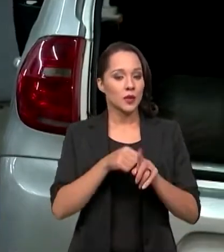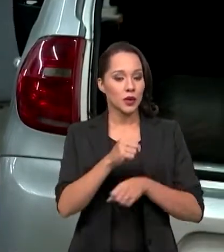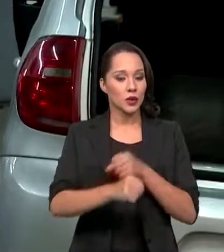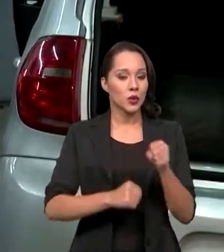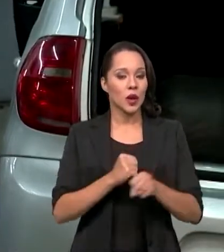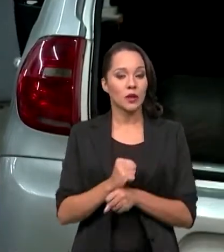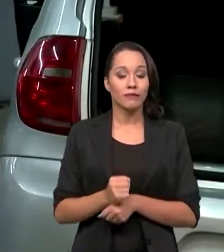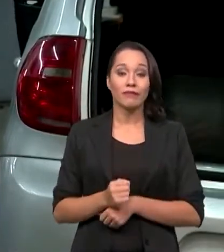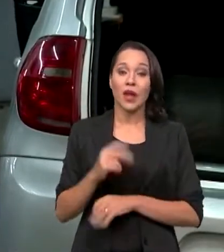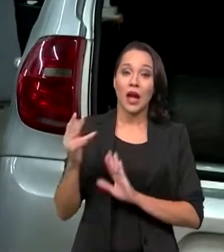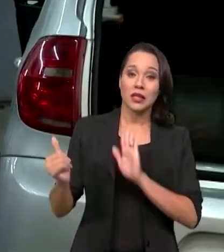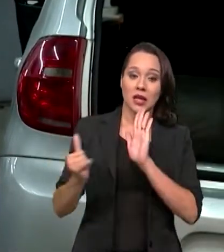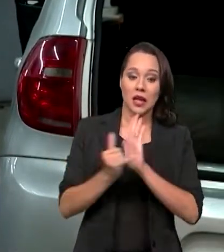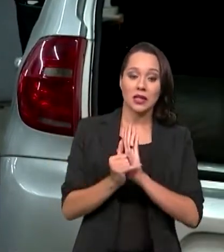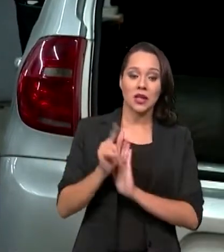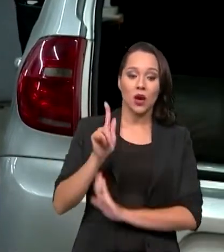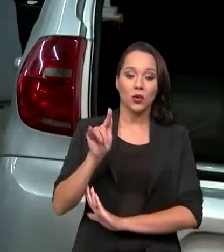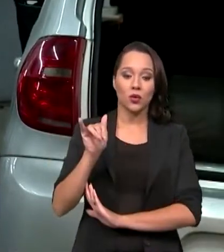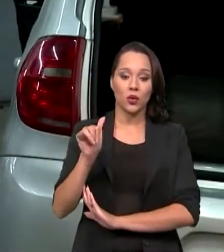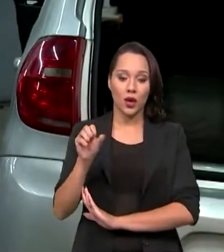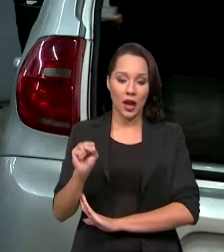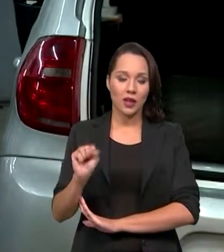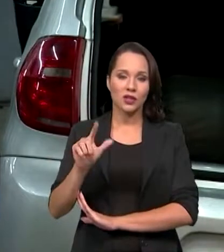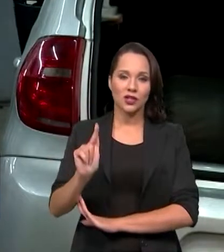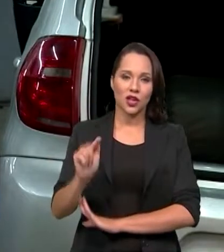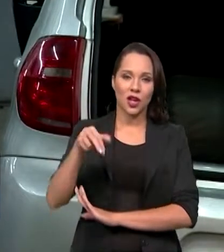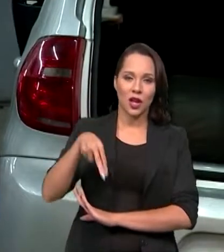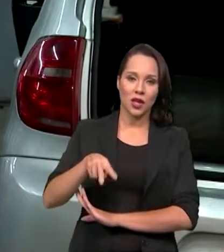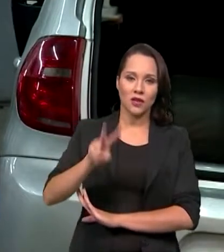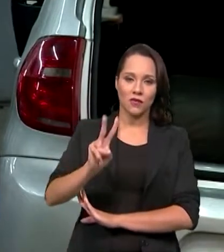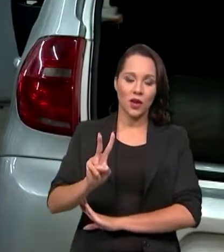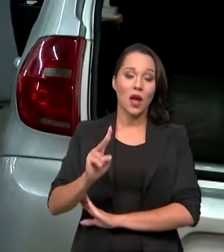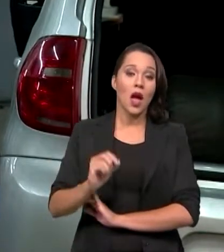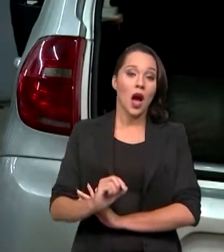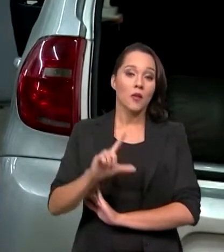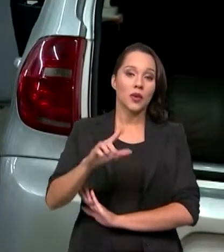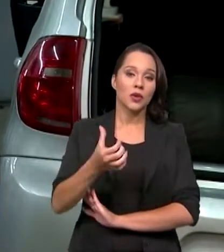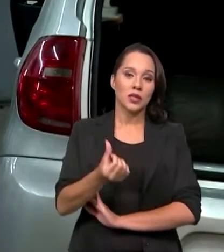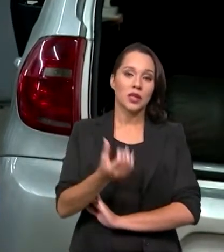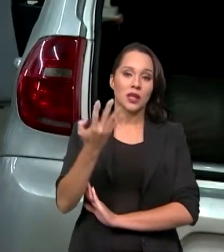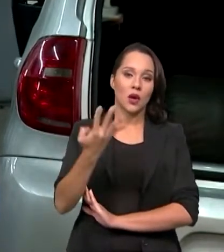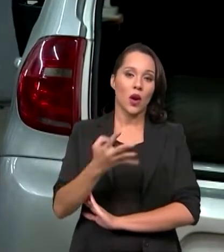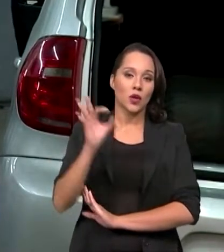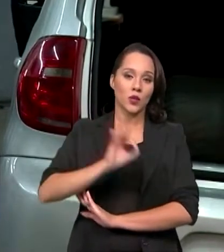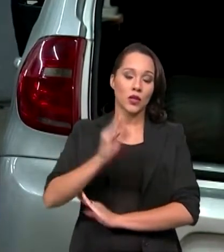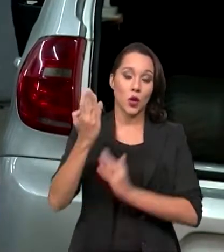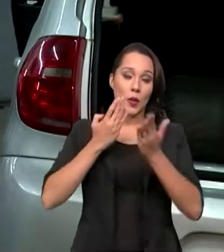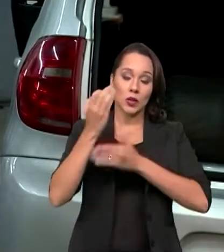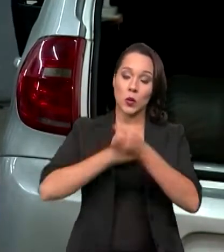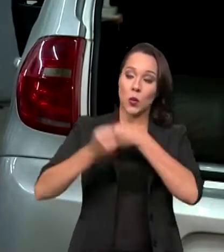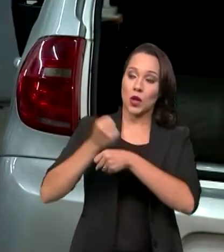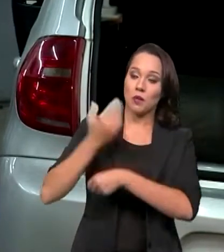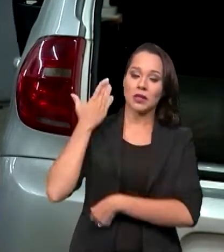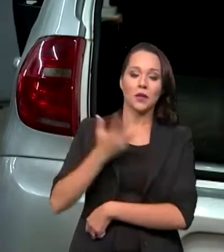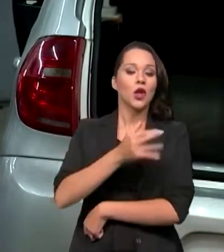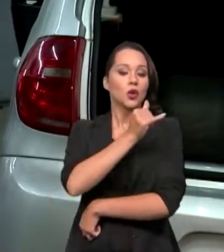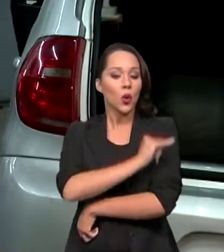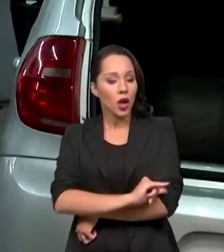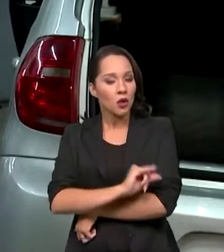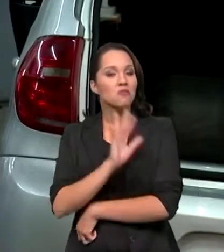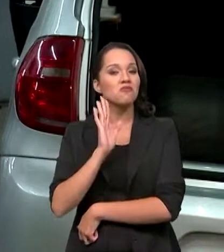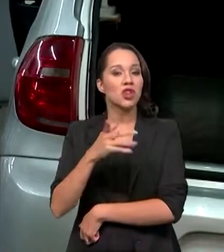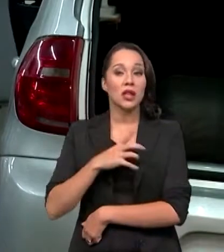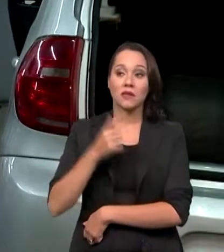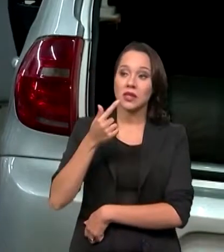a procura pela instalação do kit GNV subiu 64% em relação ao ano passado. No Rio, esse aumento chegou